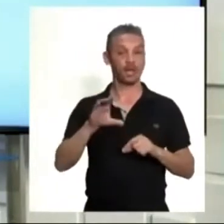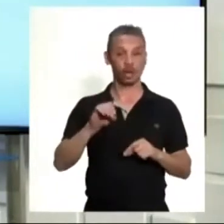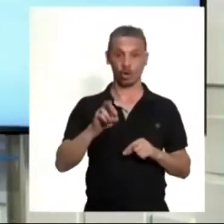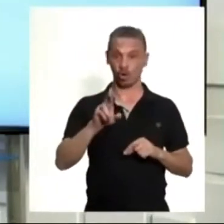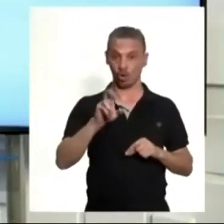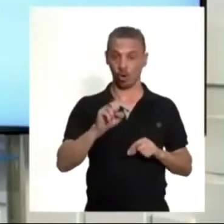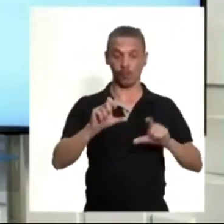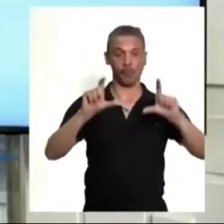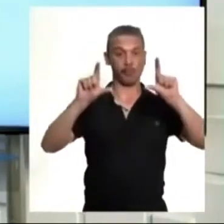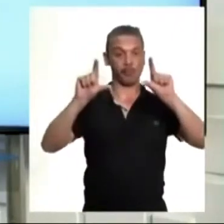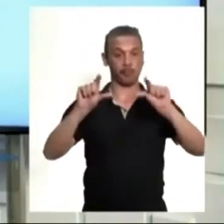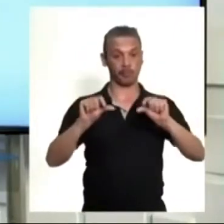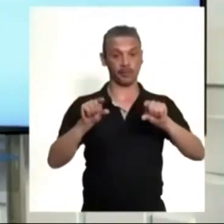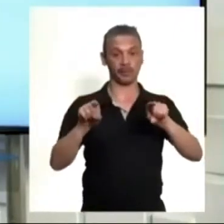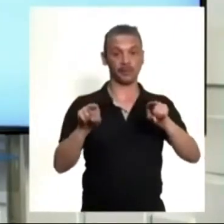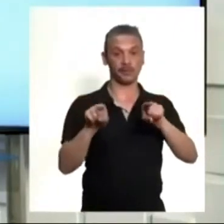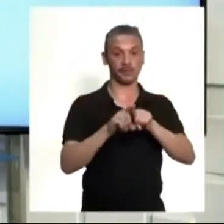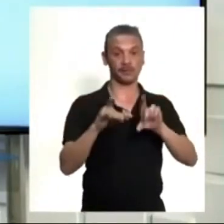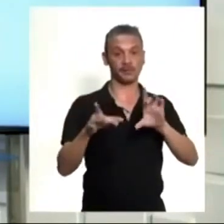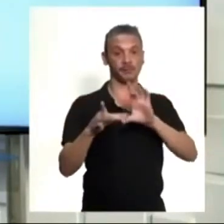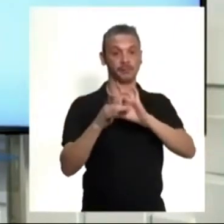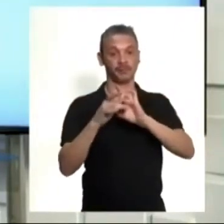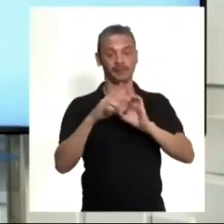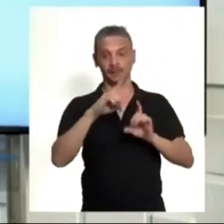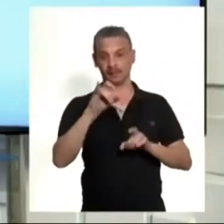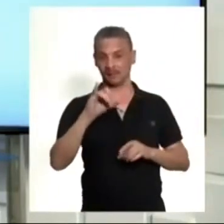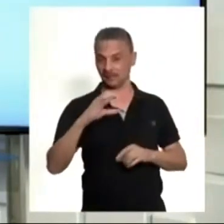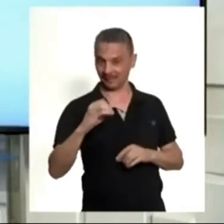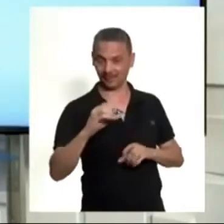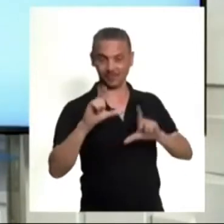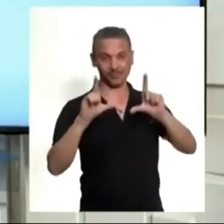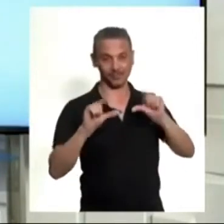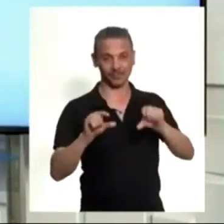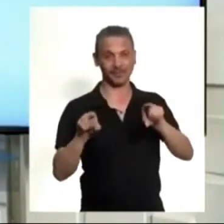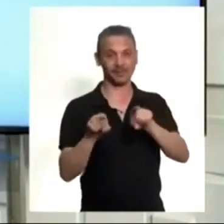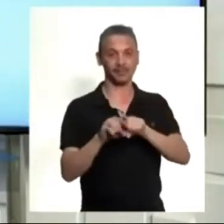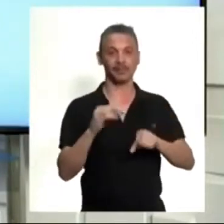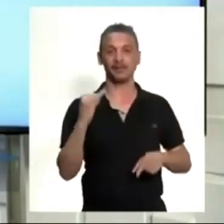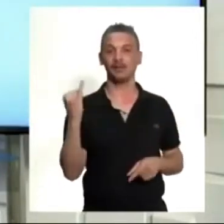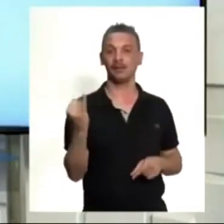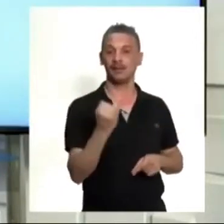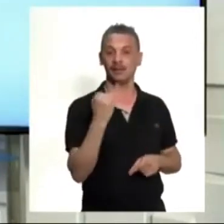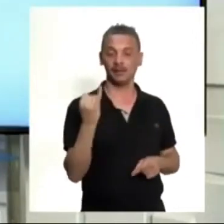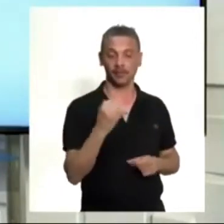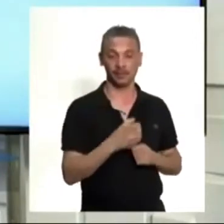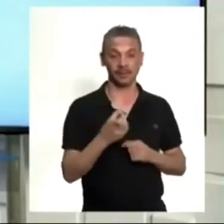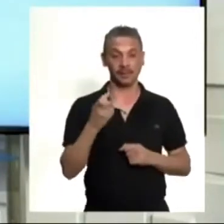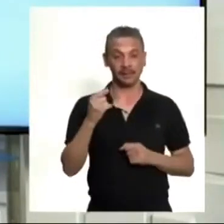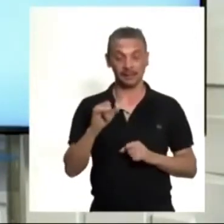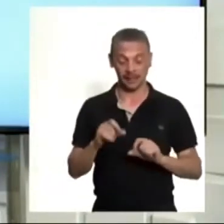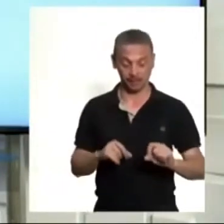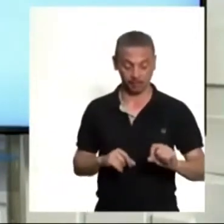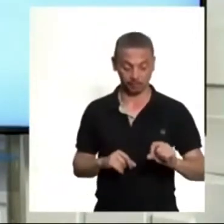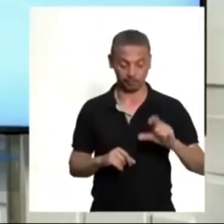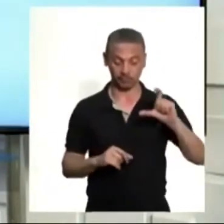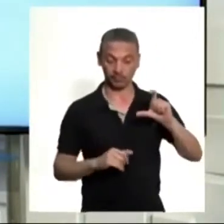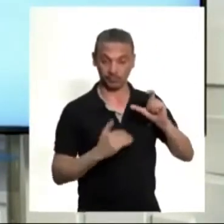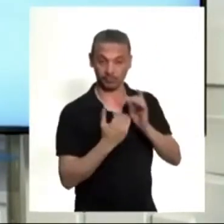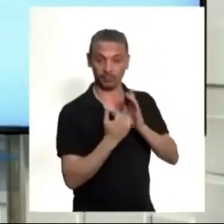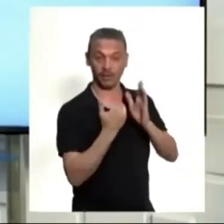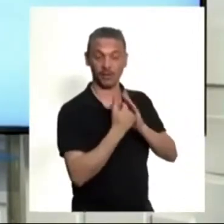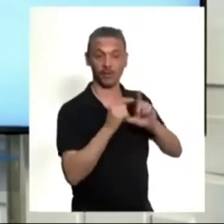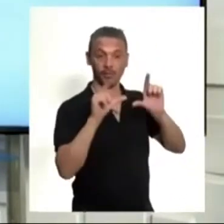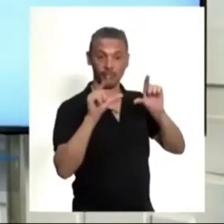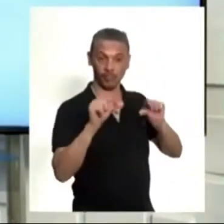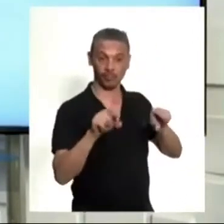vai sofrer redução quando eu conectar ele no zinco. Vocês entenderam isso, gente, que é muito importante? Sempre o cara que tem o maior potencial de redução